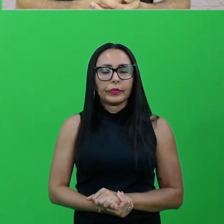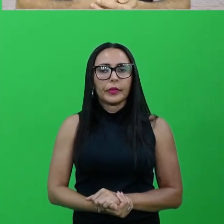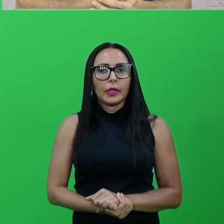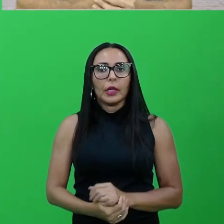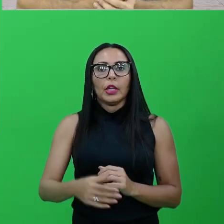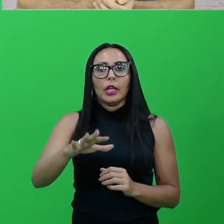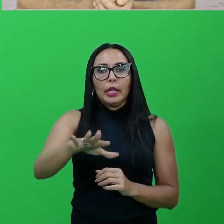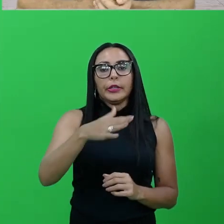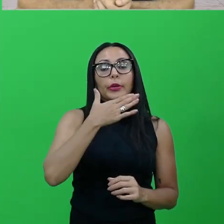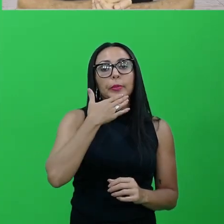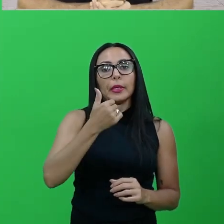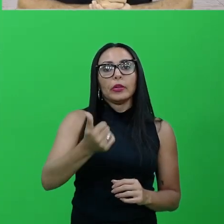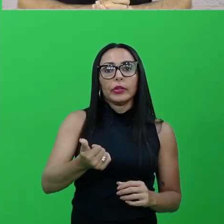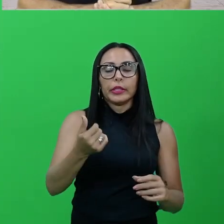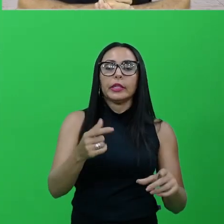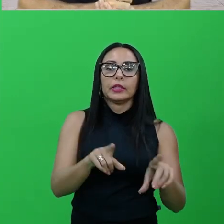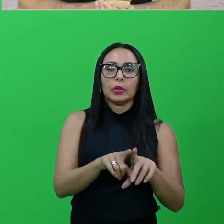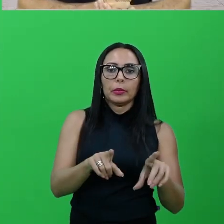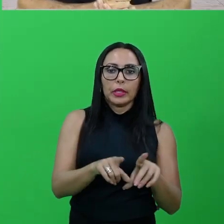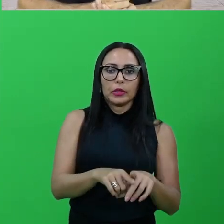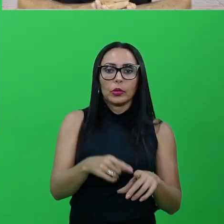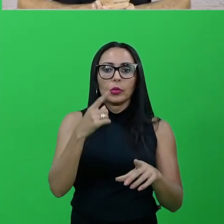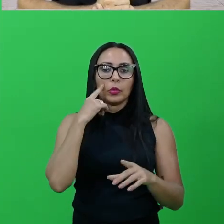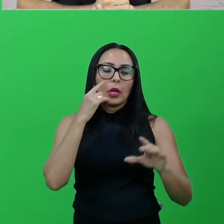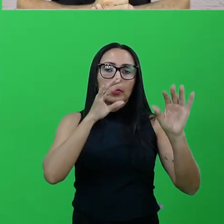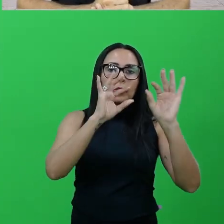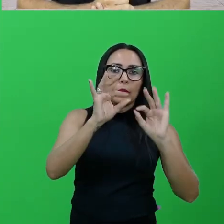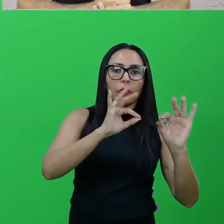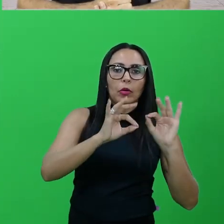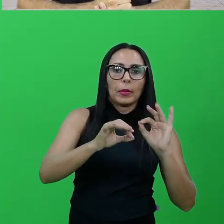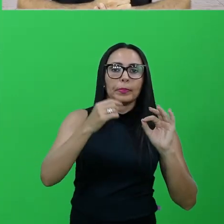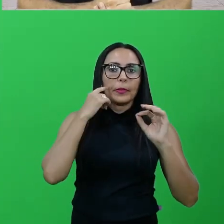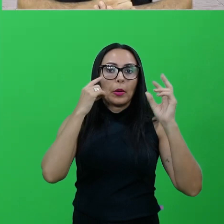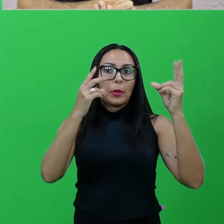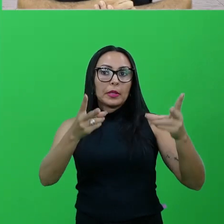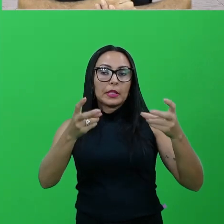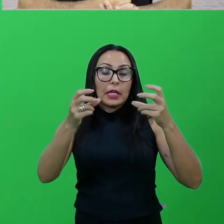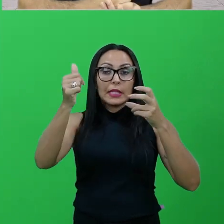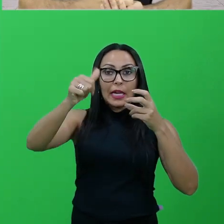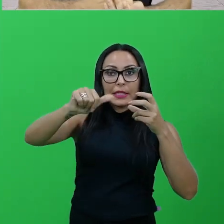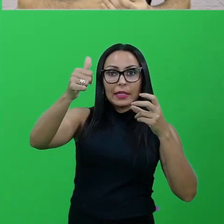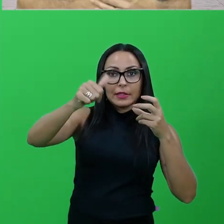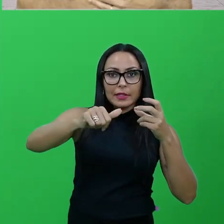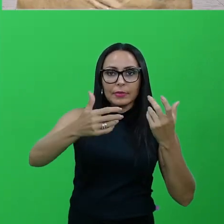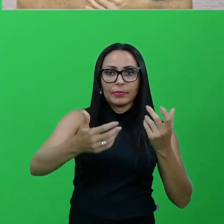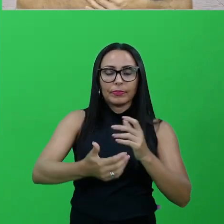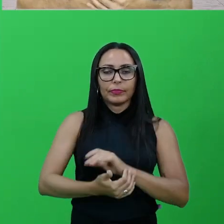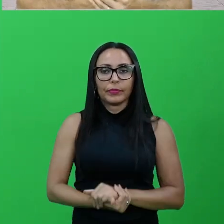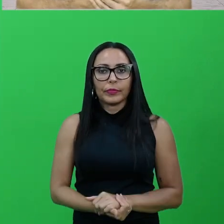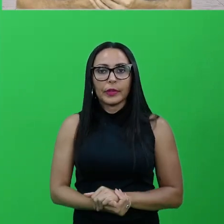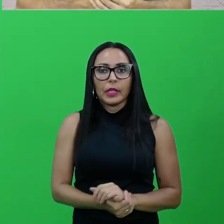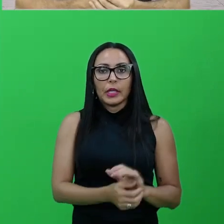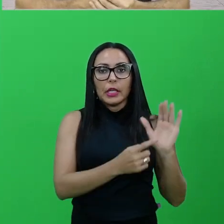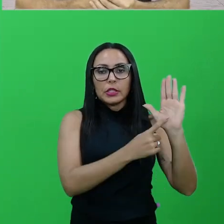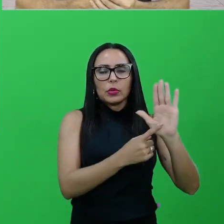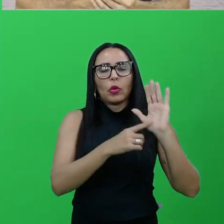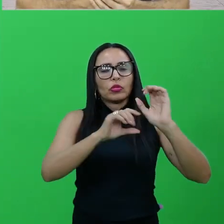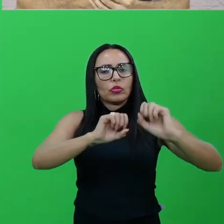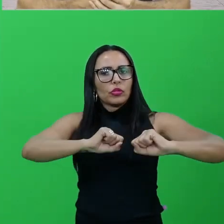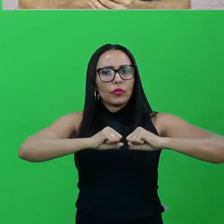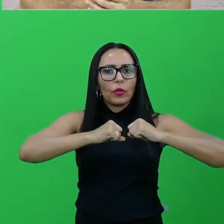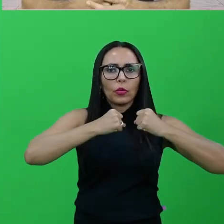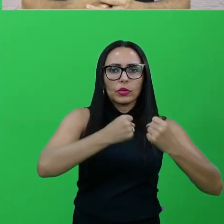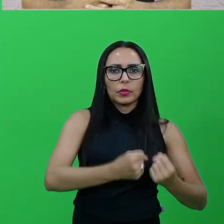e a inovação incremental são as principais formas, né, identificadas nessa análise. Tá? Isso mostra o esforço de melhorar ou